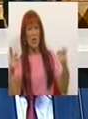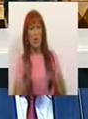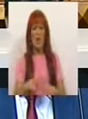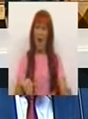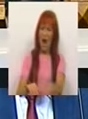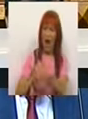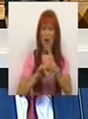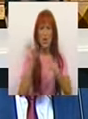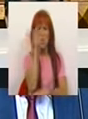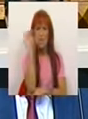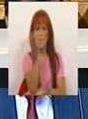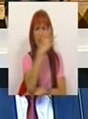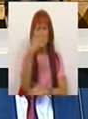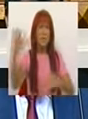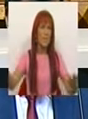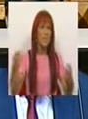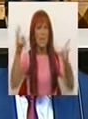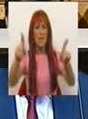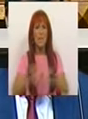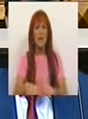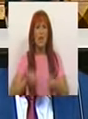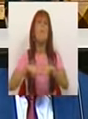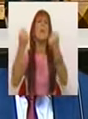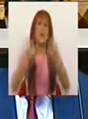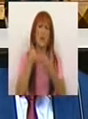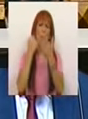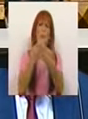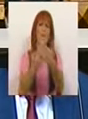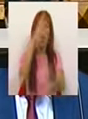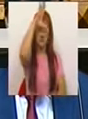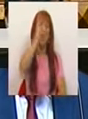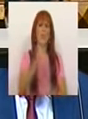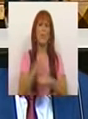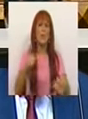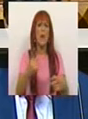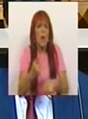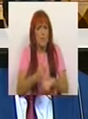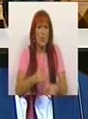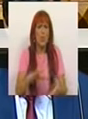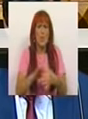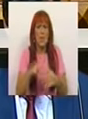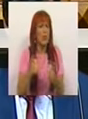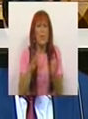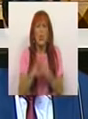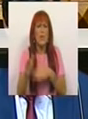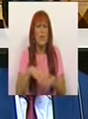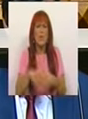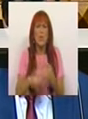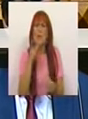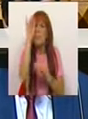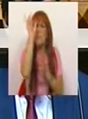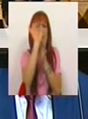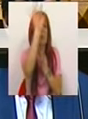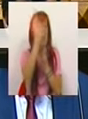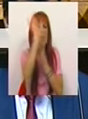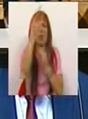às associações florestais e até aos partidos que suportam o Governo. Porquê? Porque, Sr. Ministro, todos fizeram sugestões,